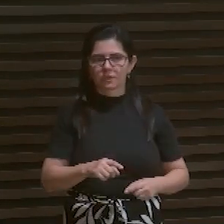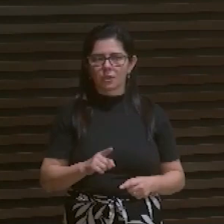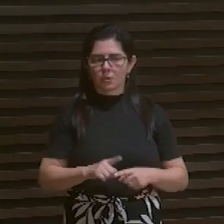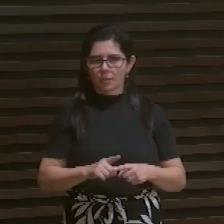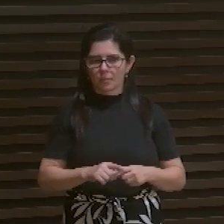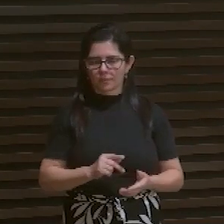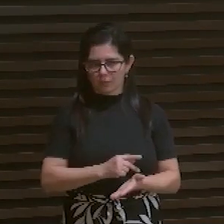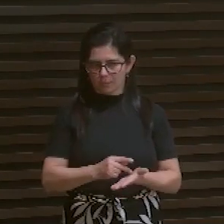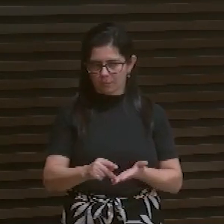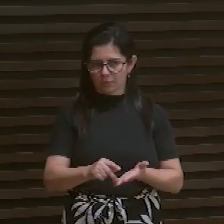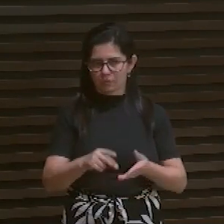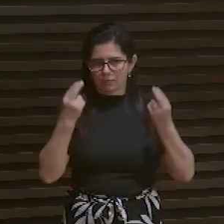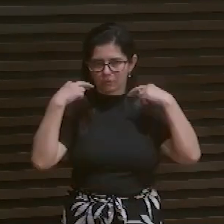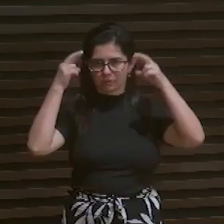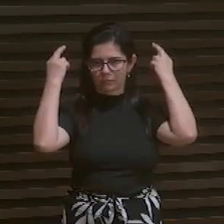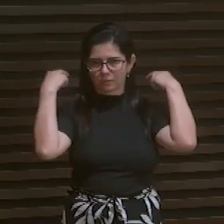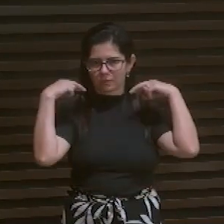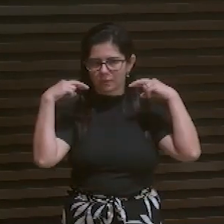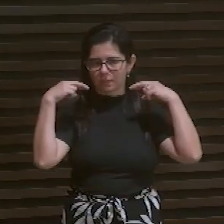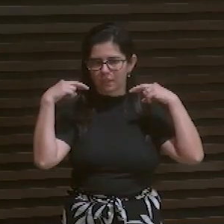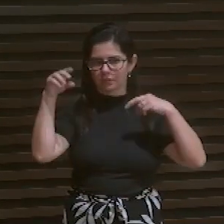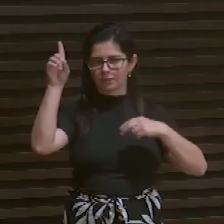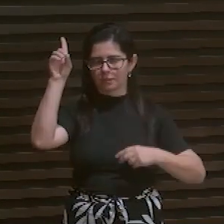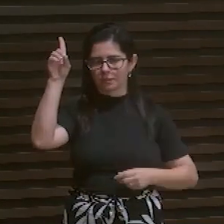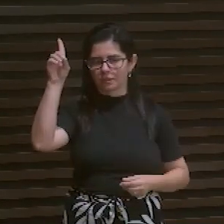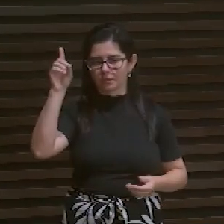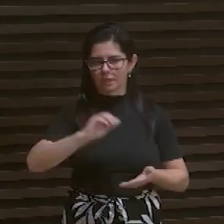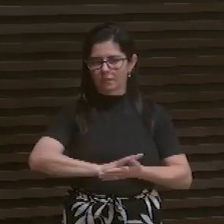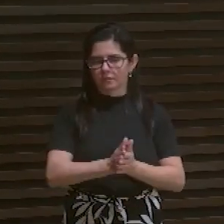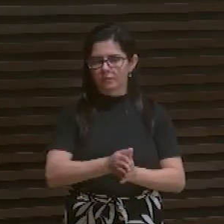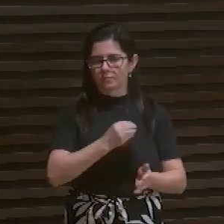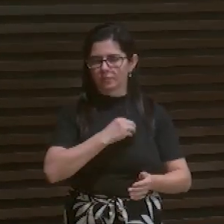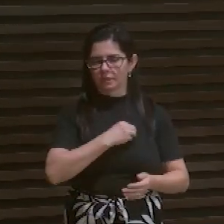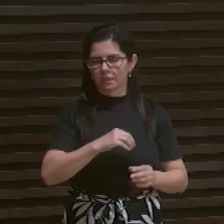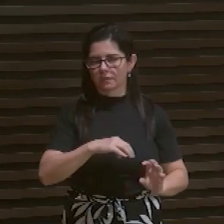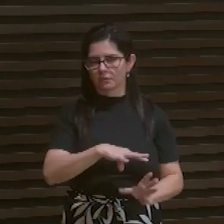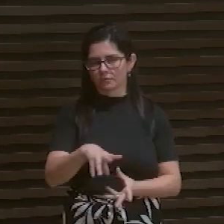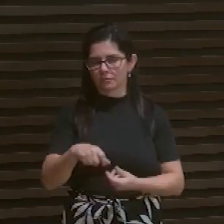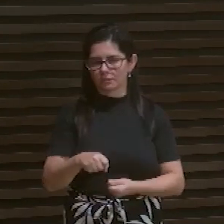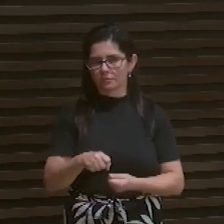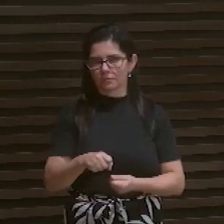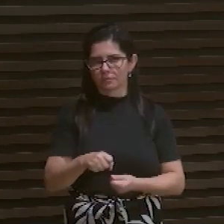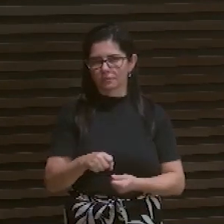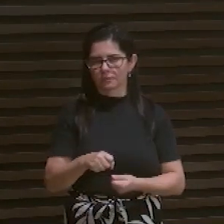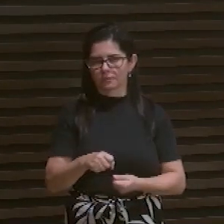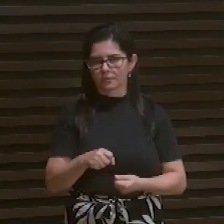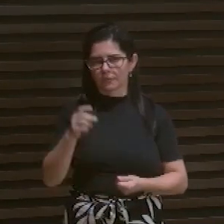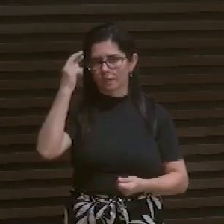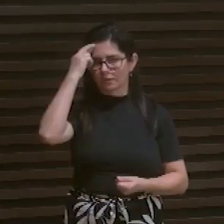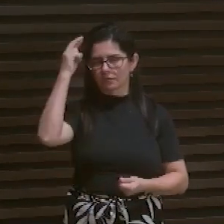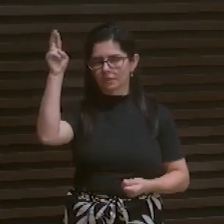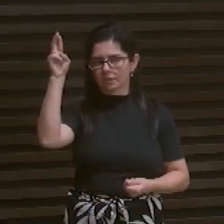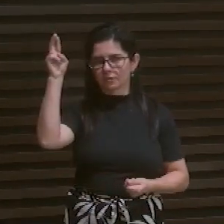pecado do mundo? Porque ele foi satisfatório para o Senhor e o Senhor agradou moê-lo na cruz? Por causa disso,